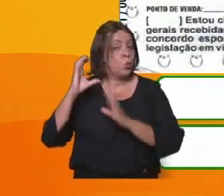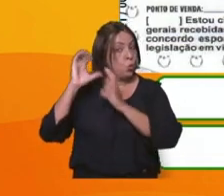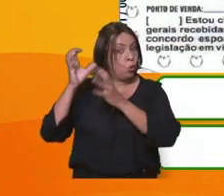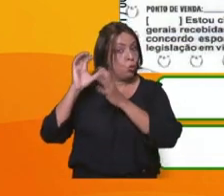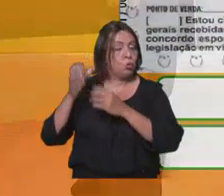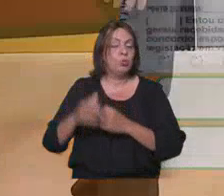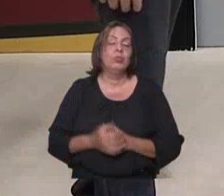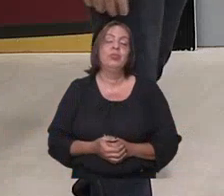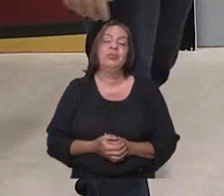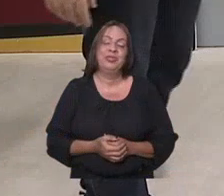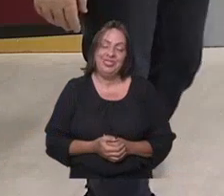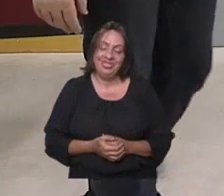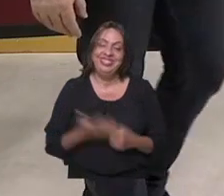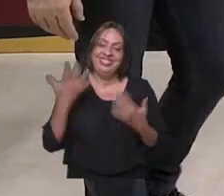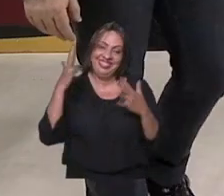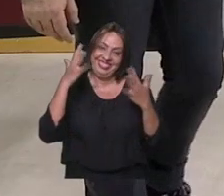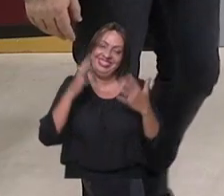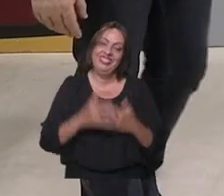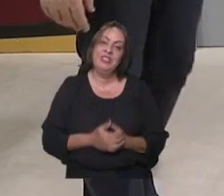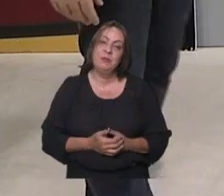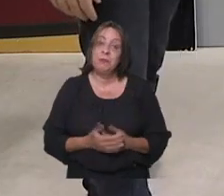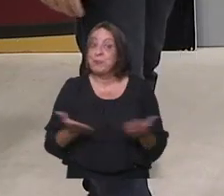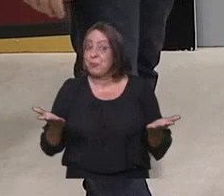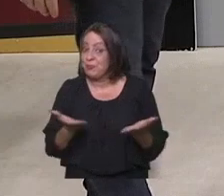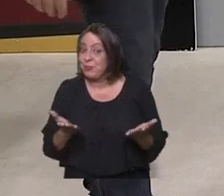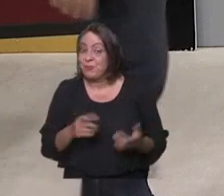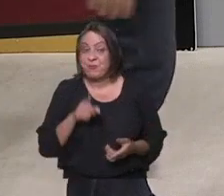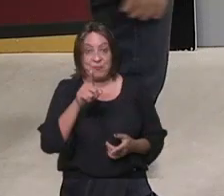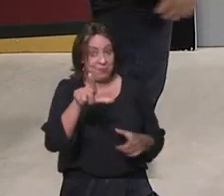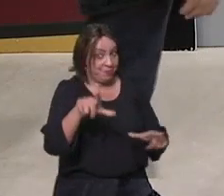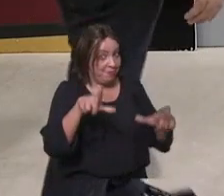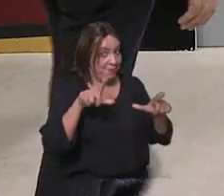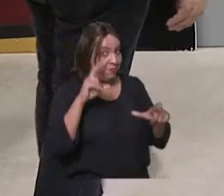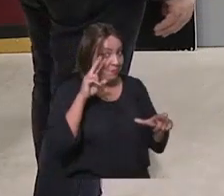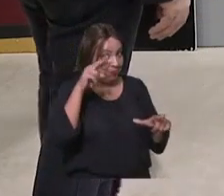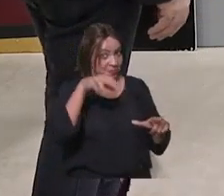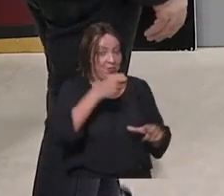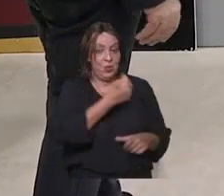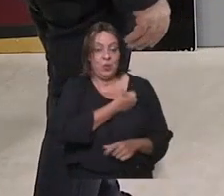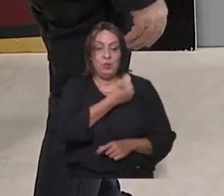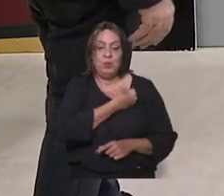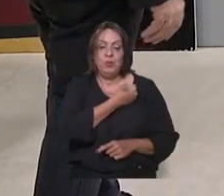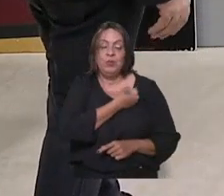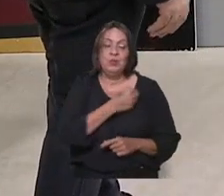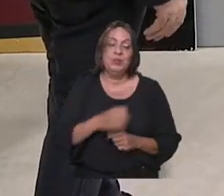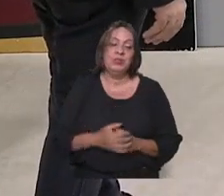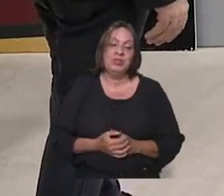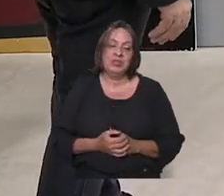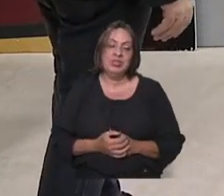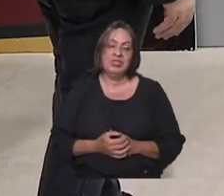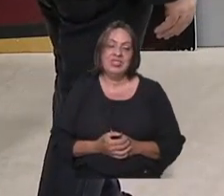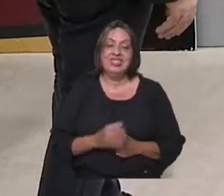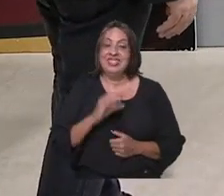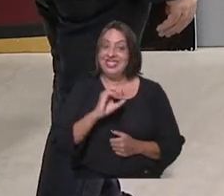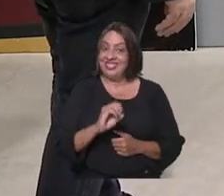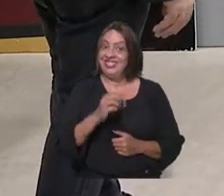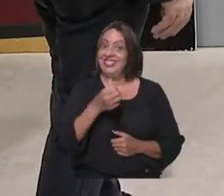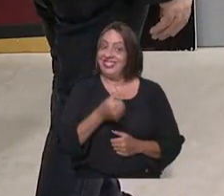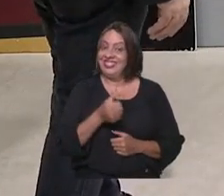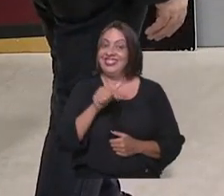Regional Itabaiana, parabéns. E agora, pode ser você, pega seu título, vai, dá uma olhada.